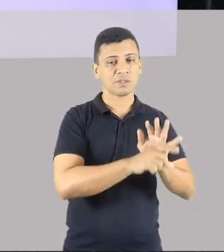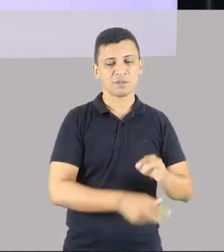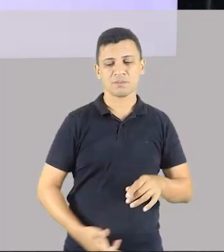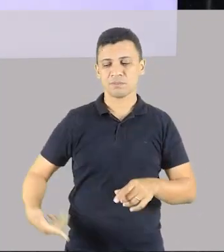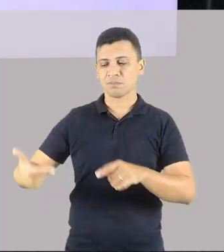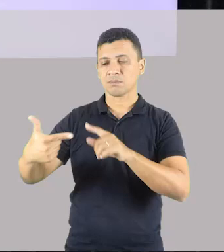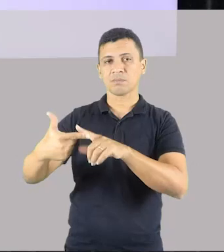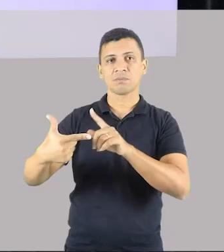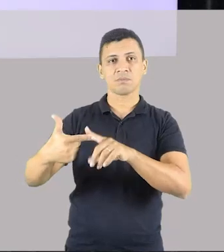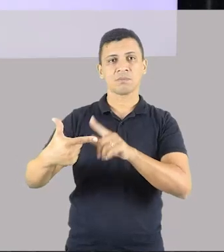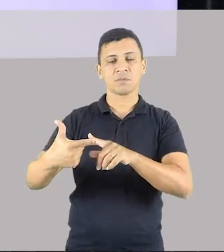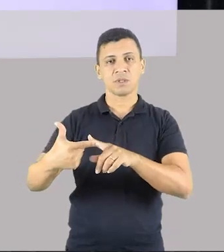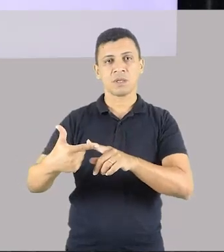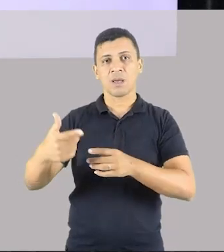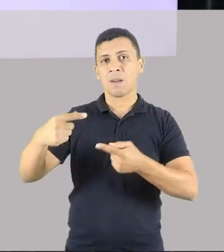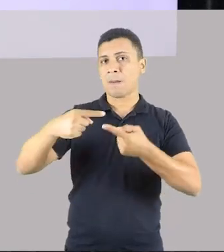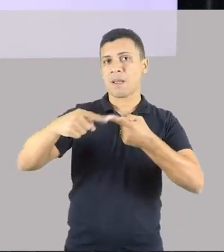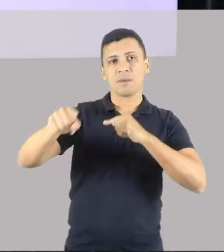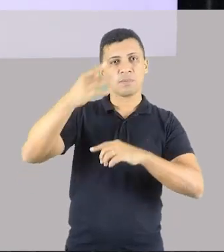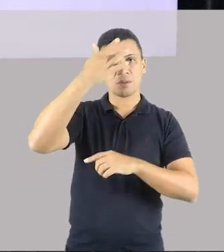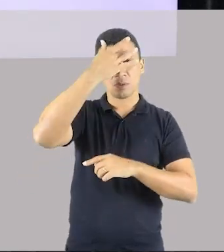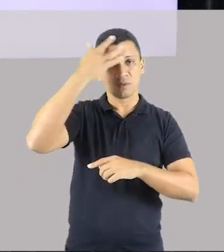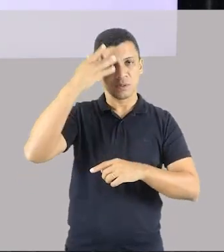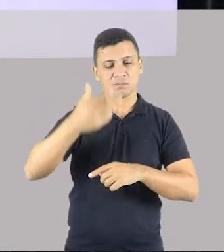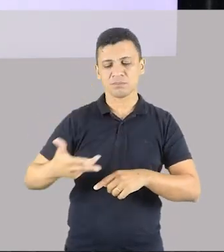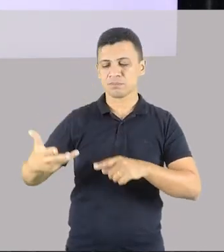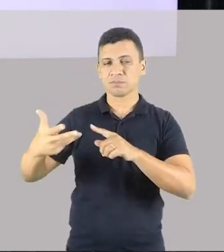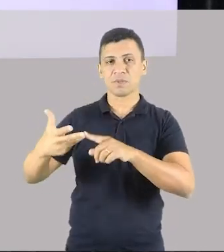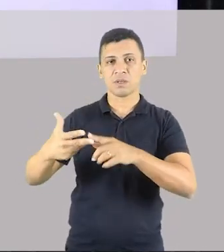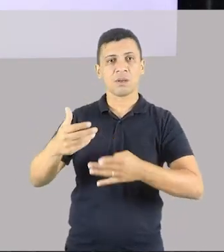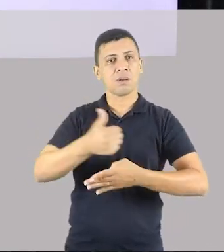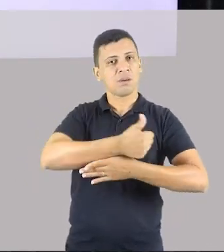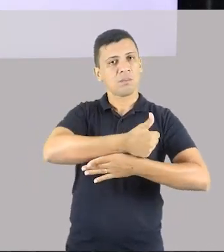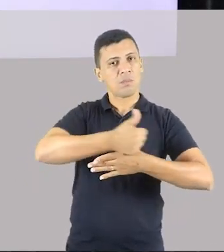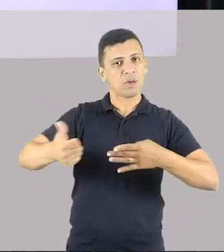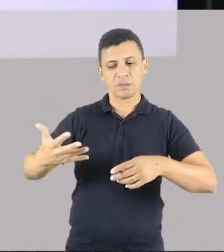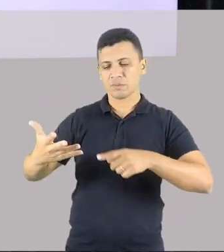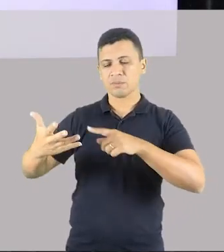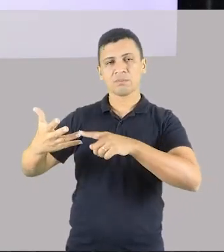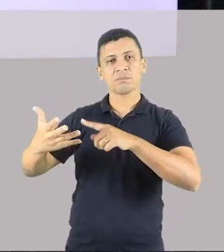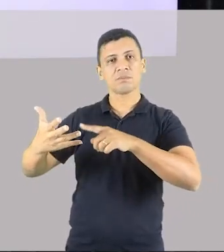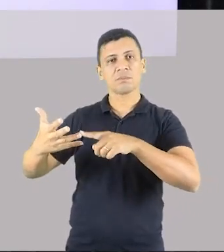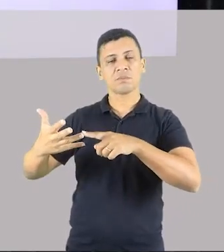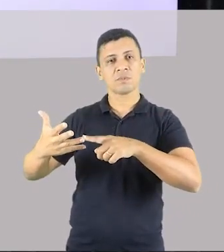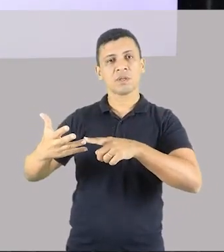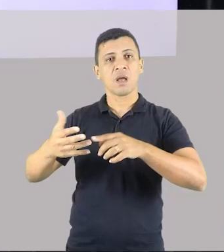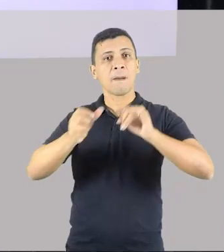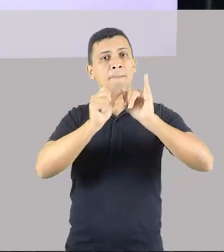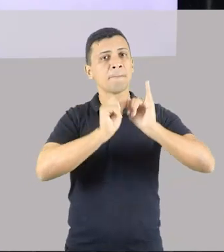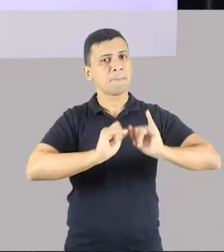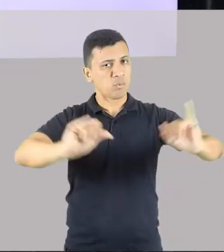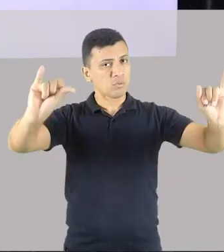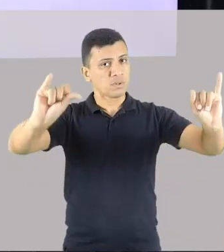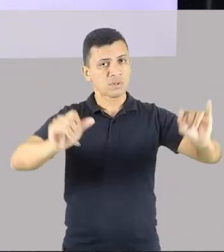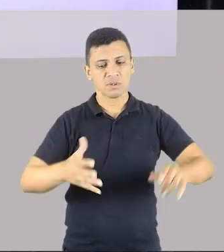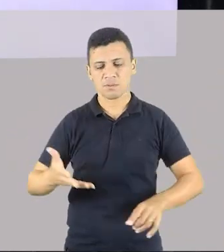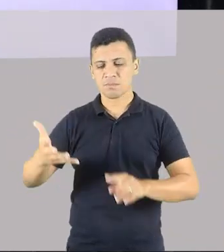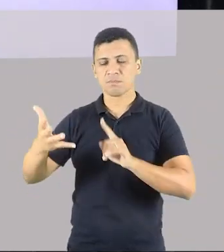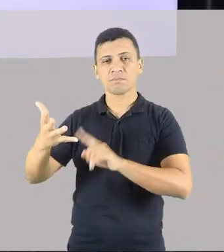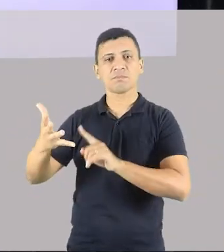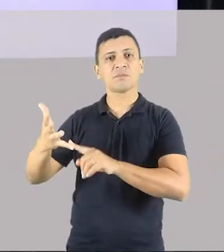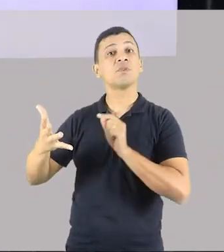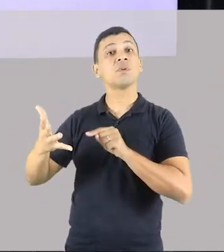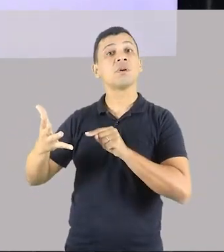legalidade, princípio da impessoalidade, princípio da moralidade, princípio da publicidade